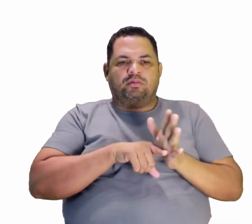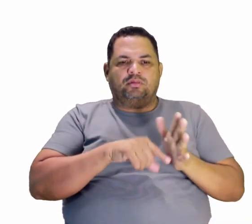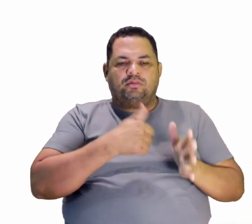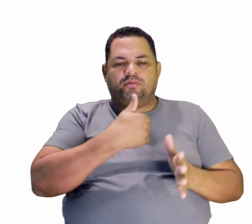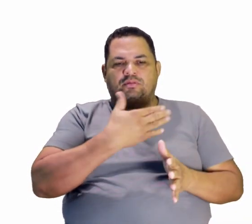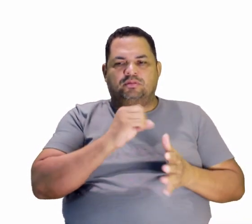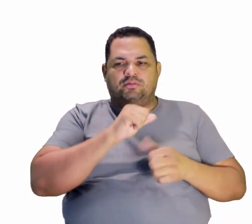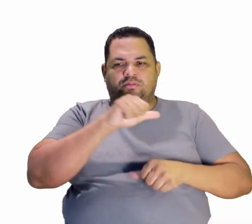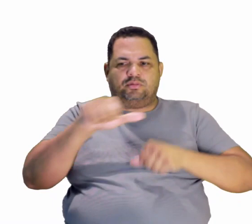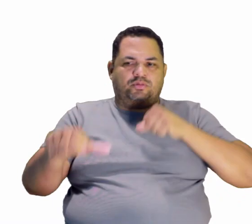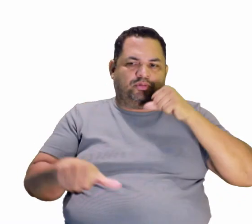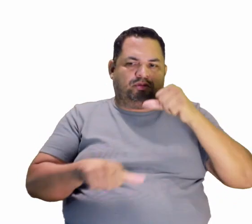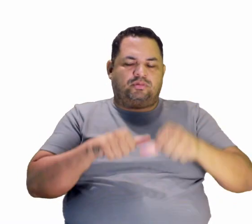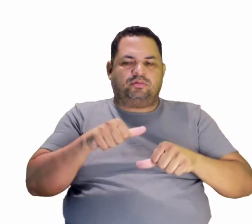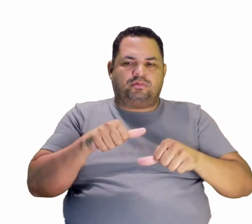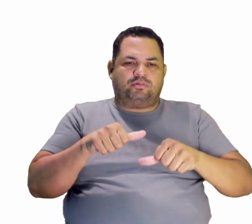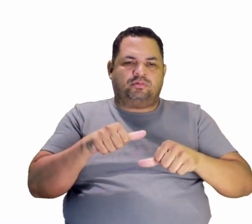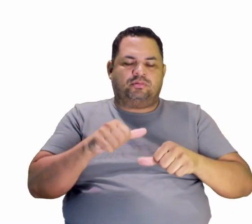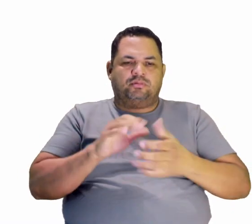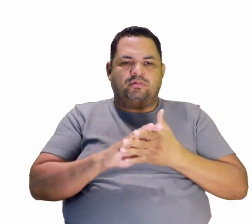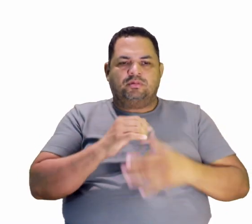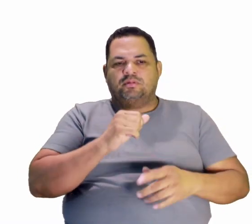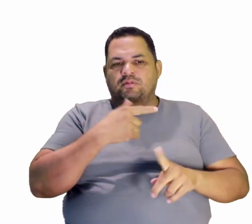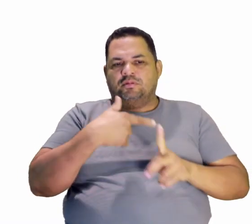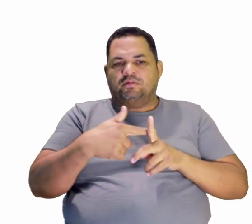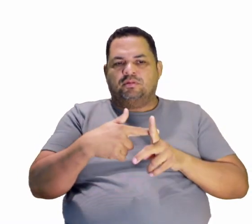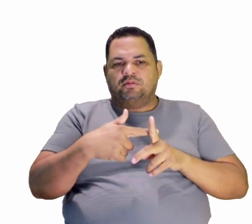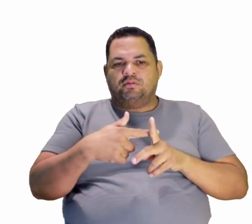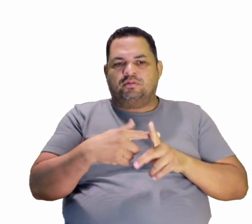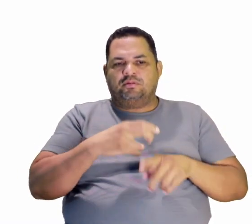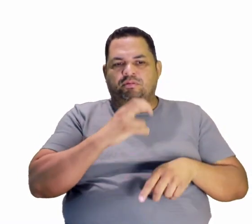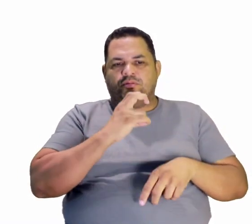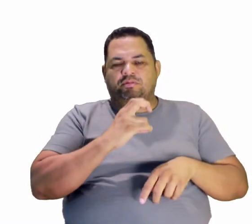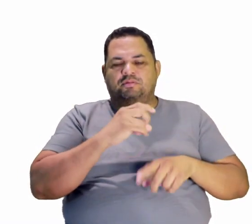lado que é positivo, e aí 5 raiz de 2 dividido por